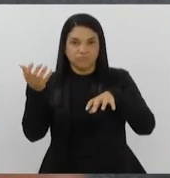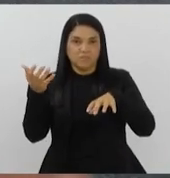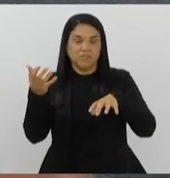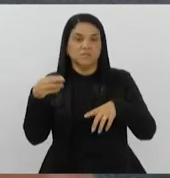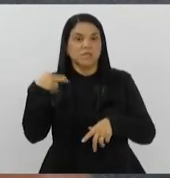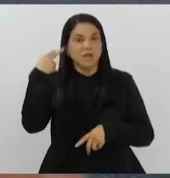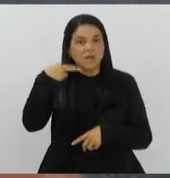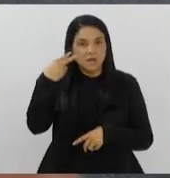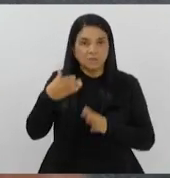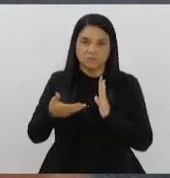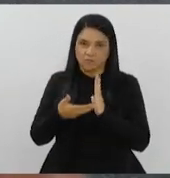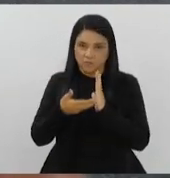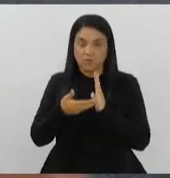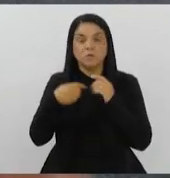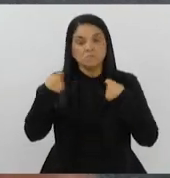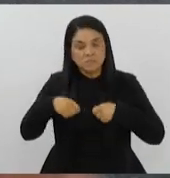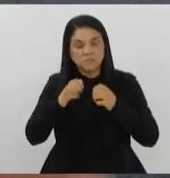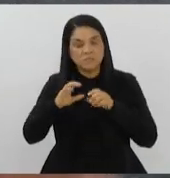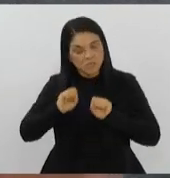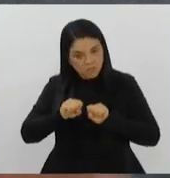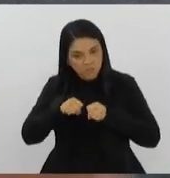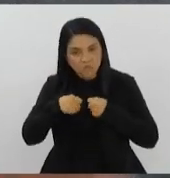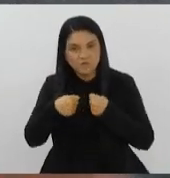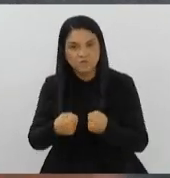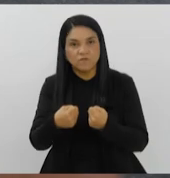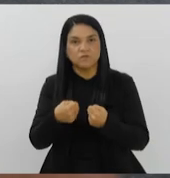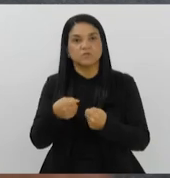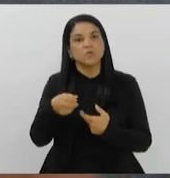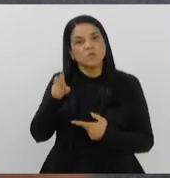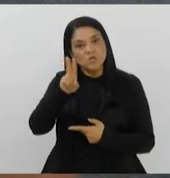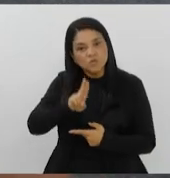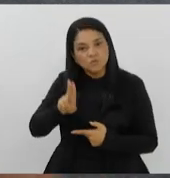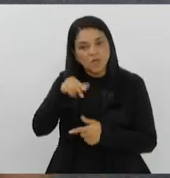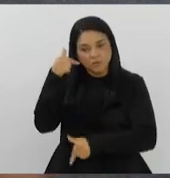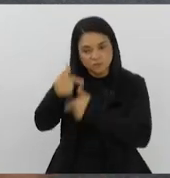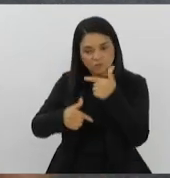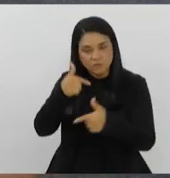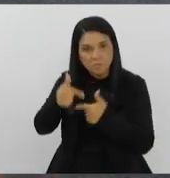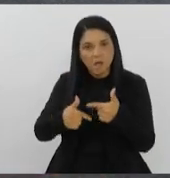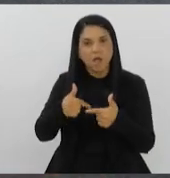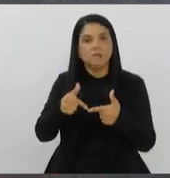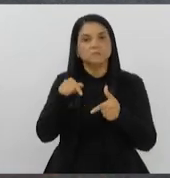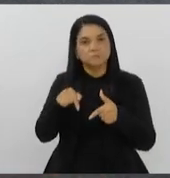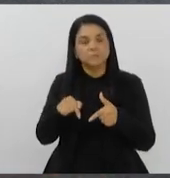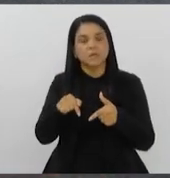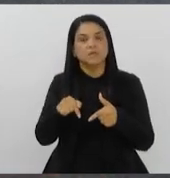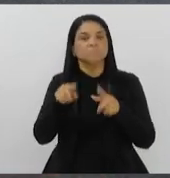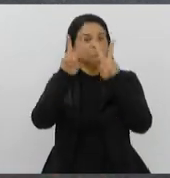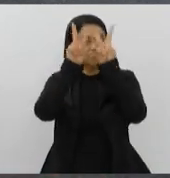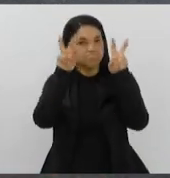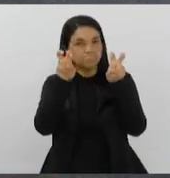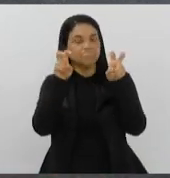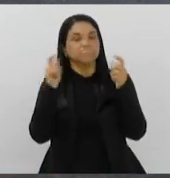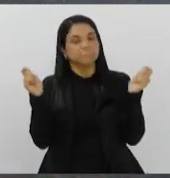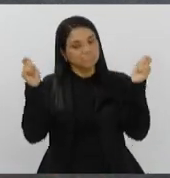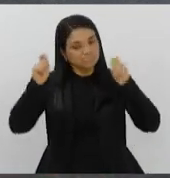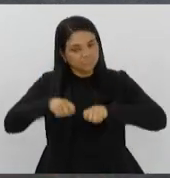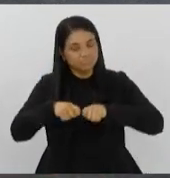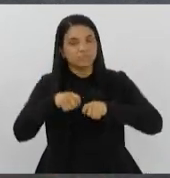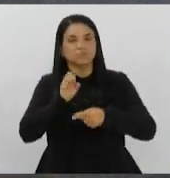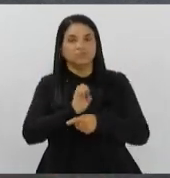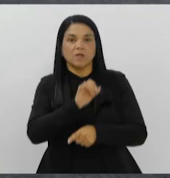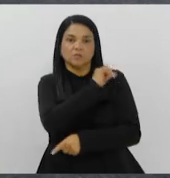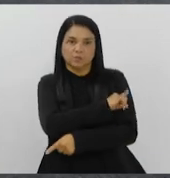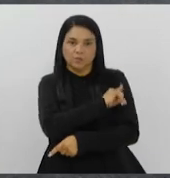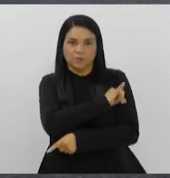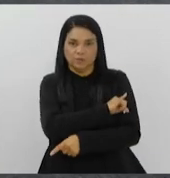gente tem que fazer esse esforço e usar a nossa prerrogativa para legislar sobre matéria de competência do Estado do Rio de